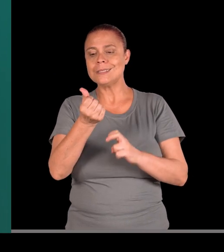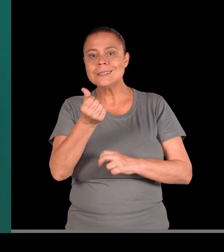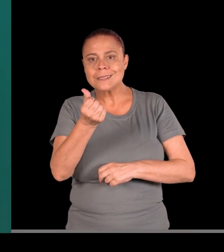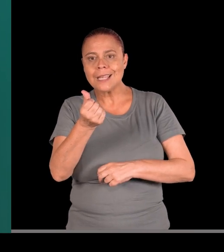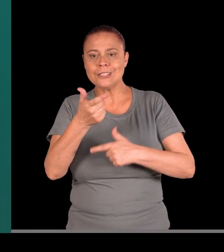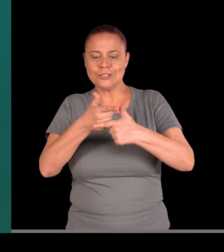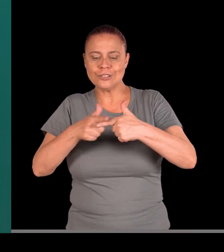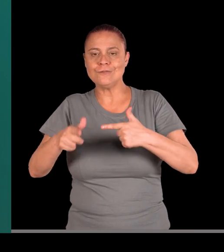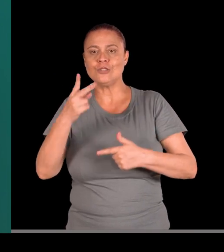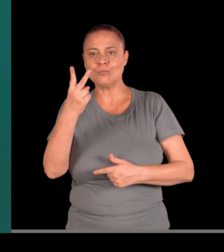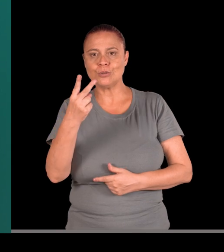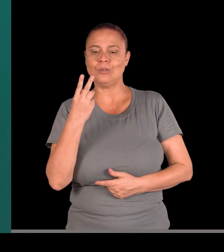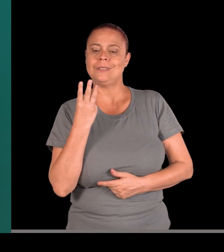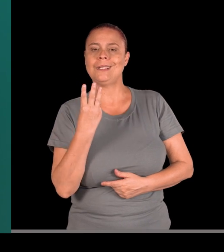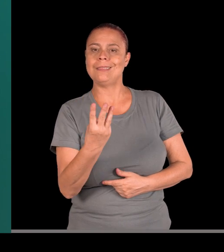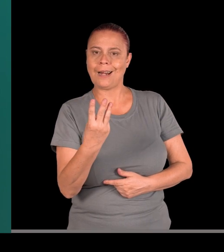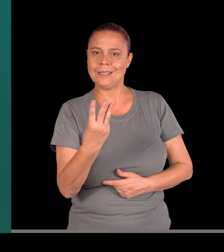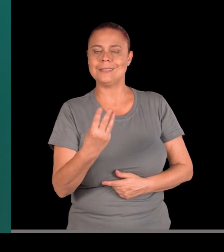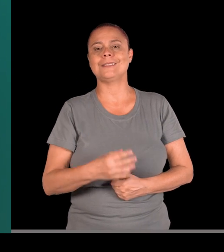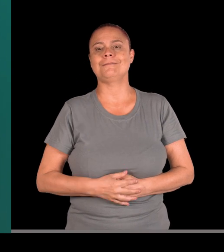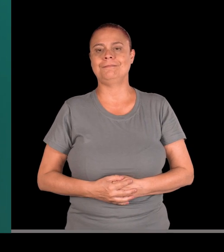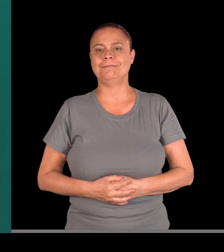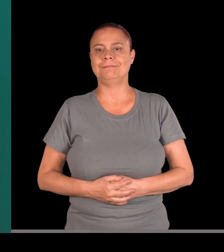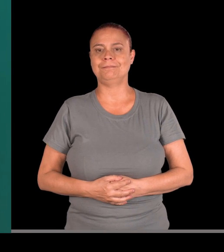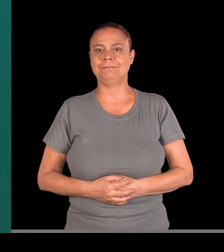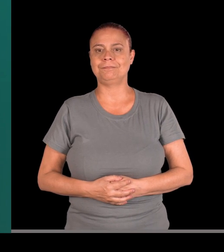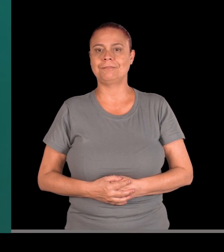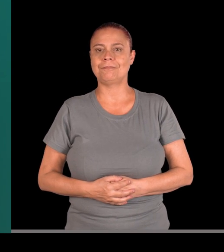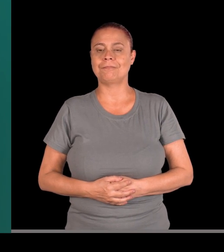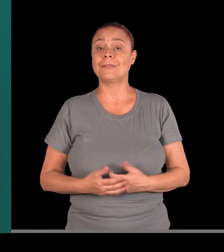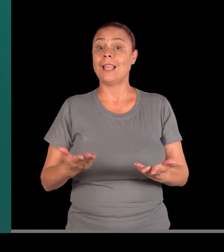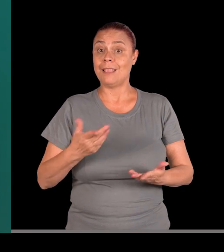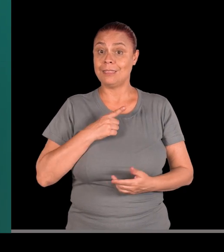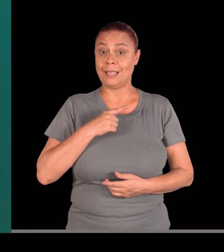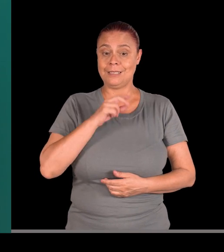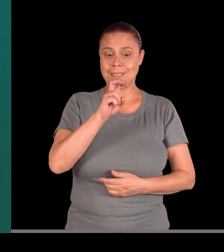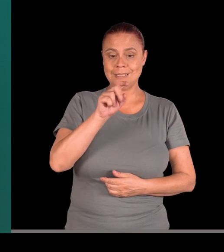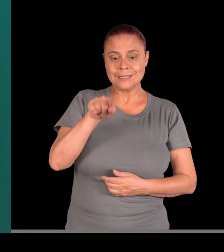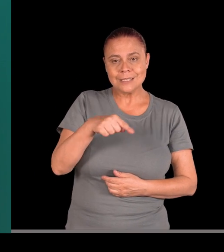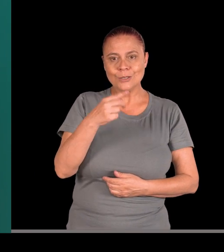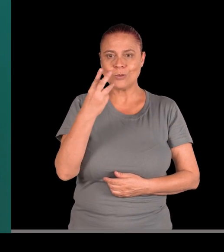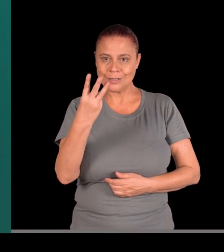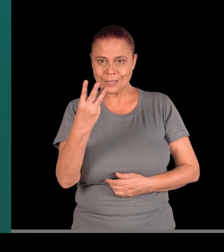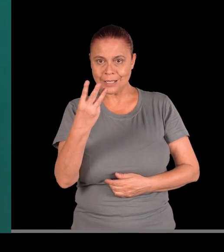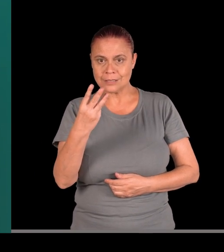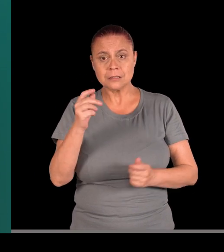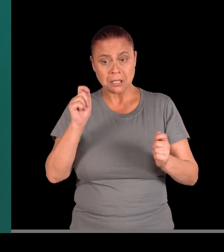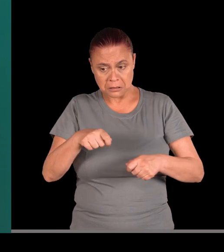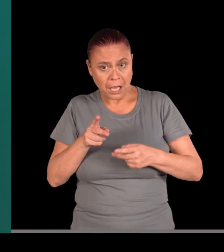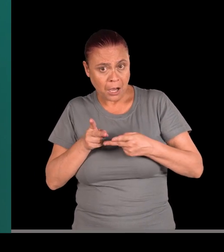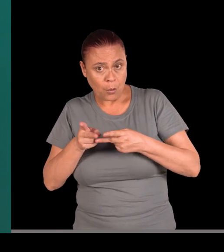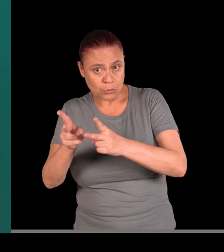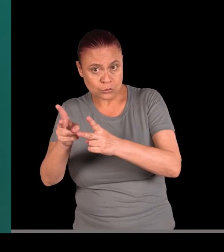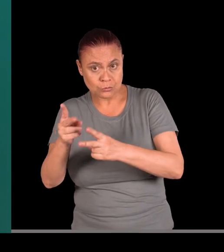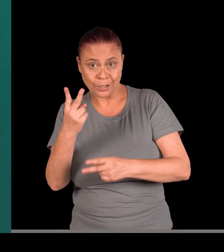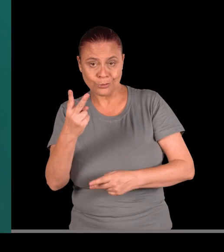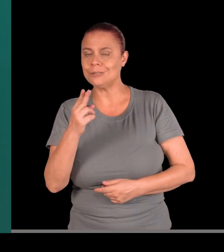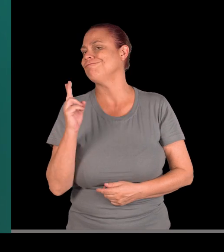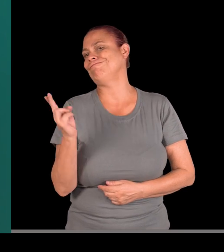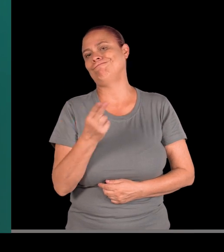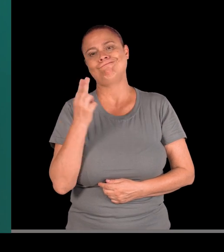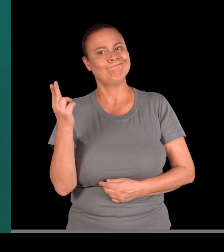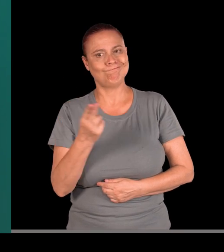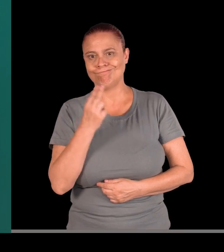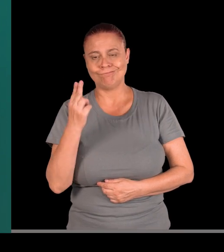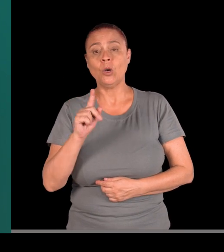5 e vou fazer 6 dividido por 2, 3. Agora, eu tenho o número 5 e o número 3. Eu posso continuar dividindo